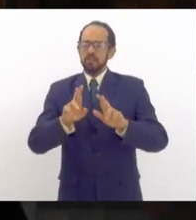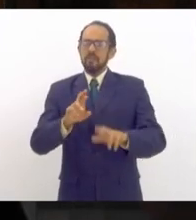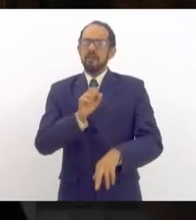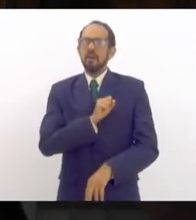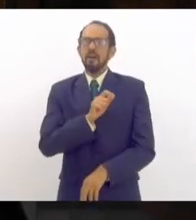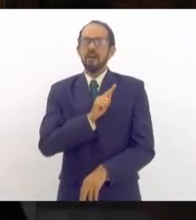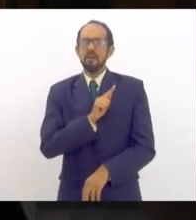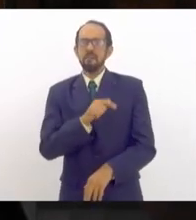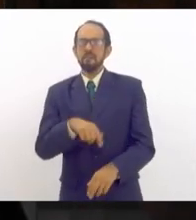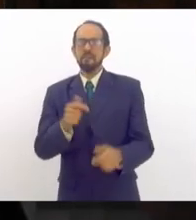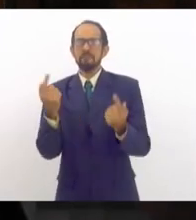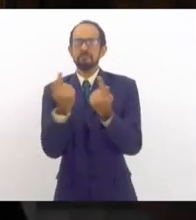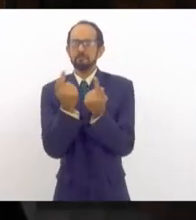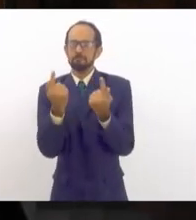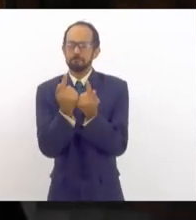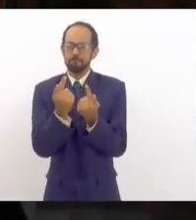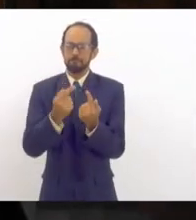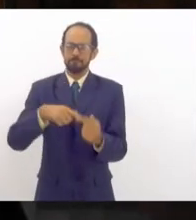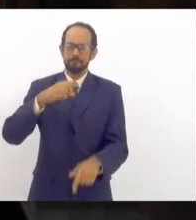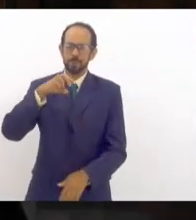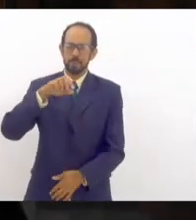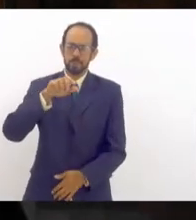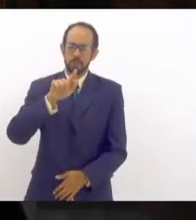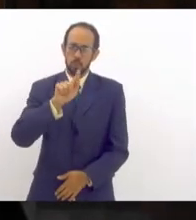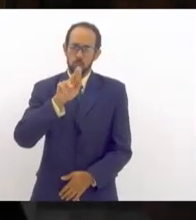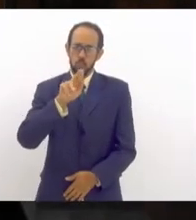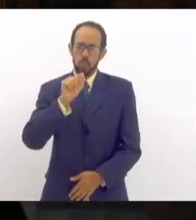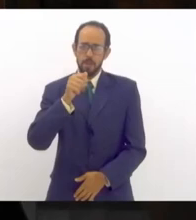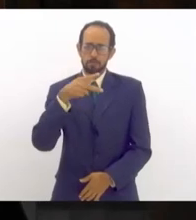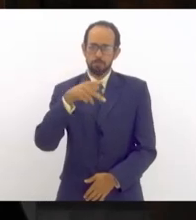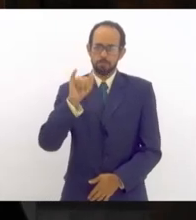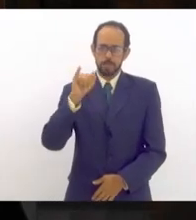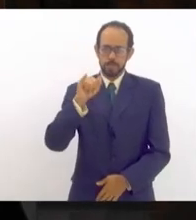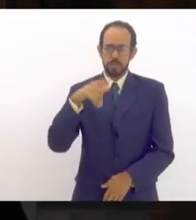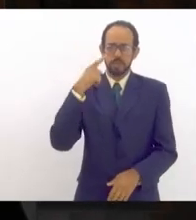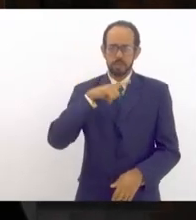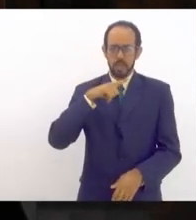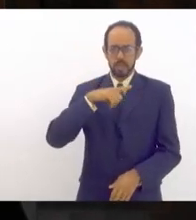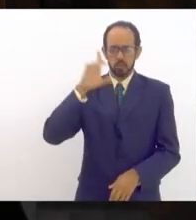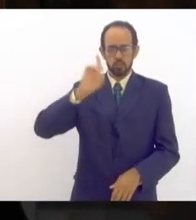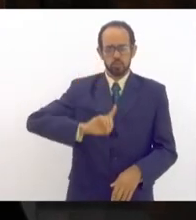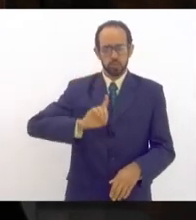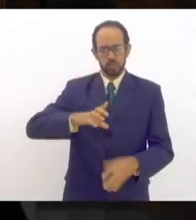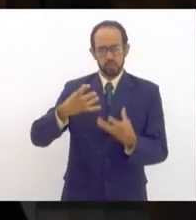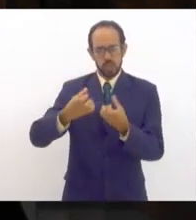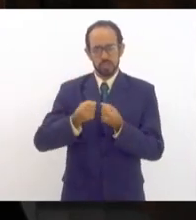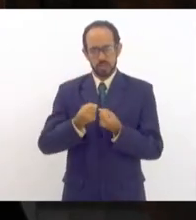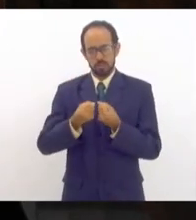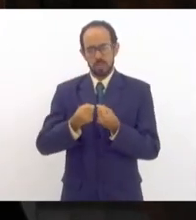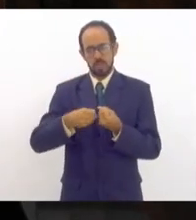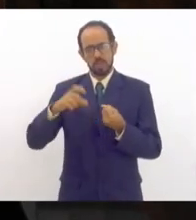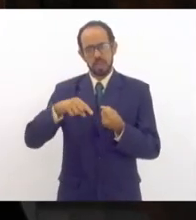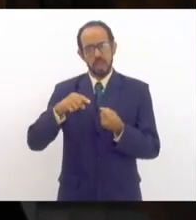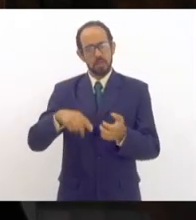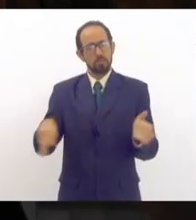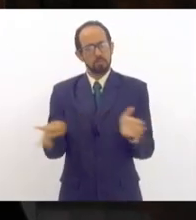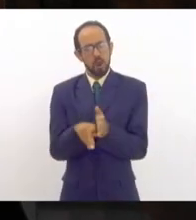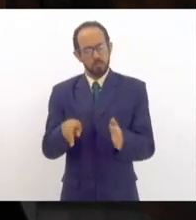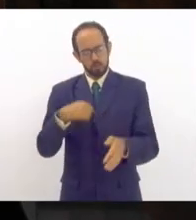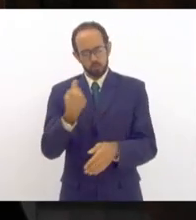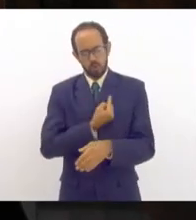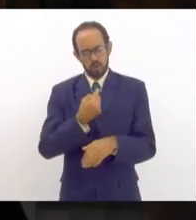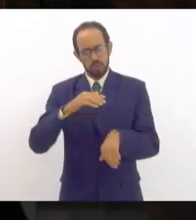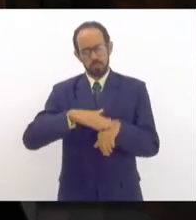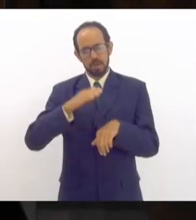Guapimirim de Magé possam ter direito a receber este recurso que são nossos por direito há mais de 10 anos sou